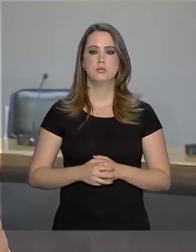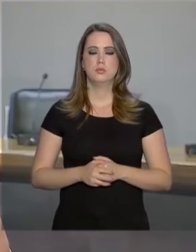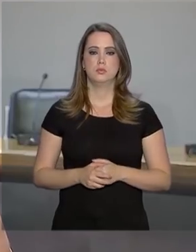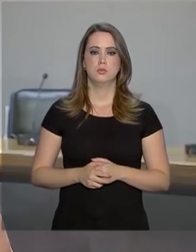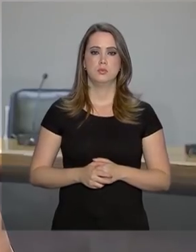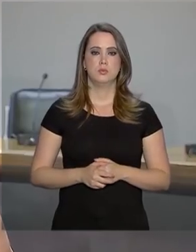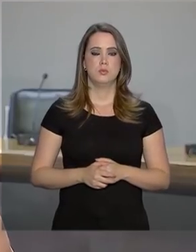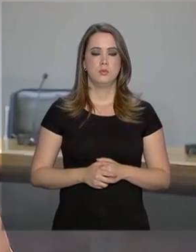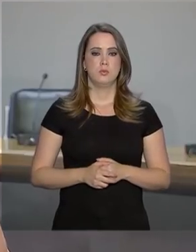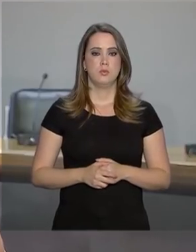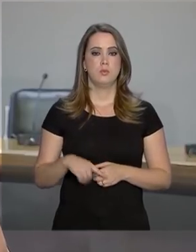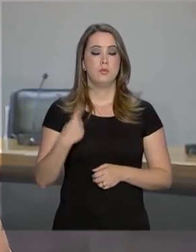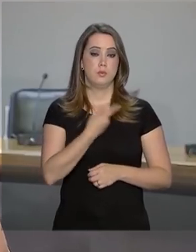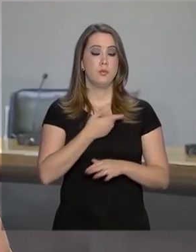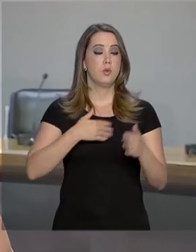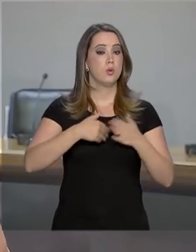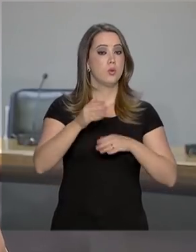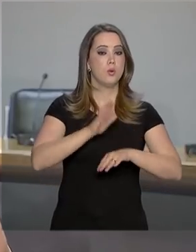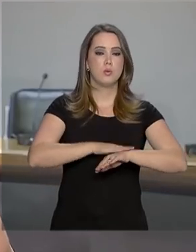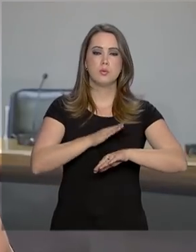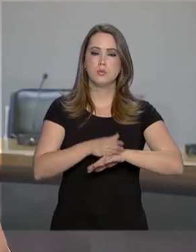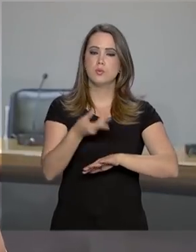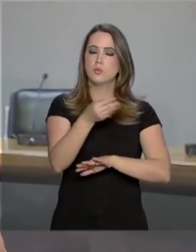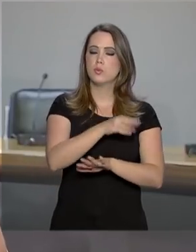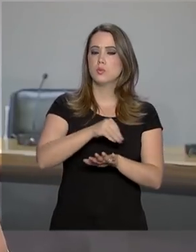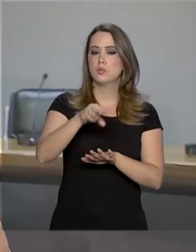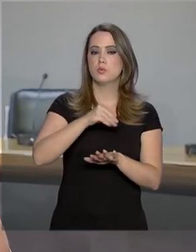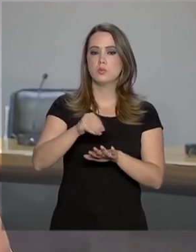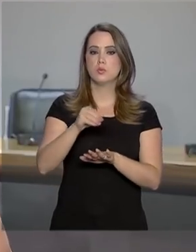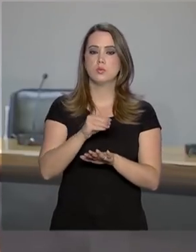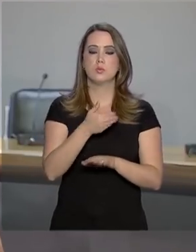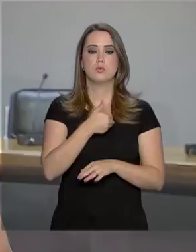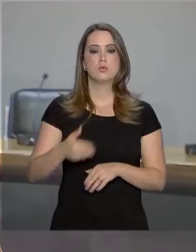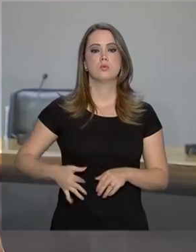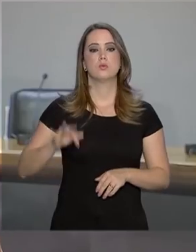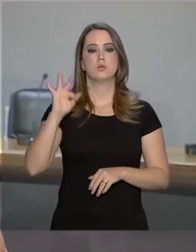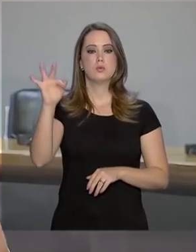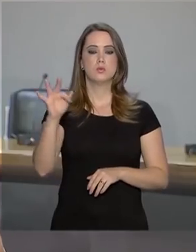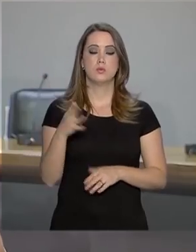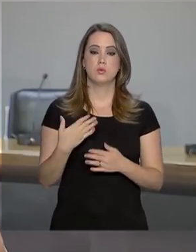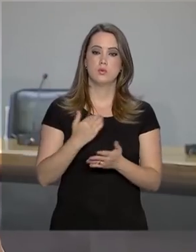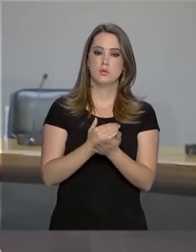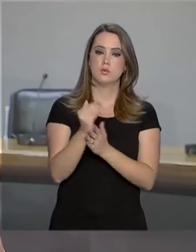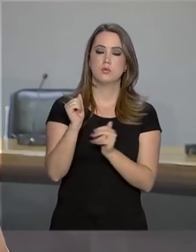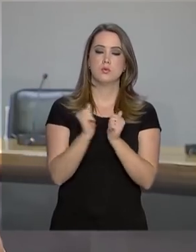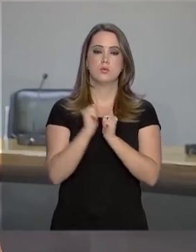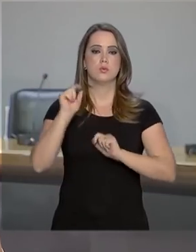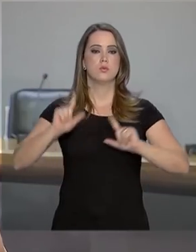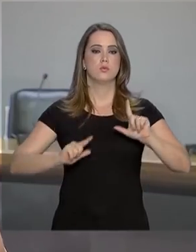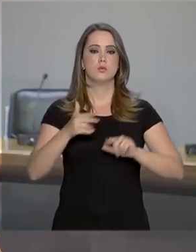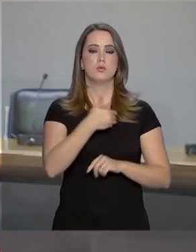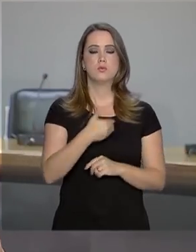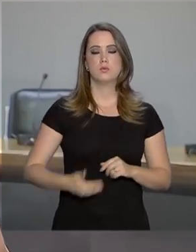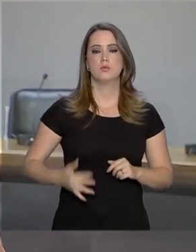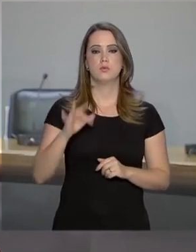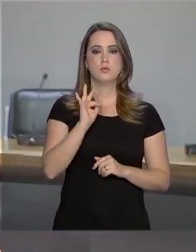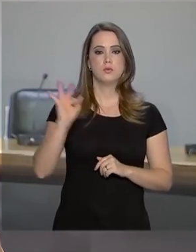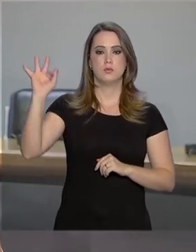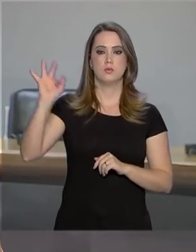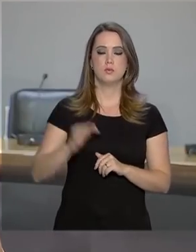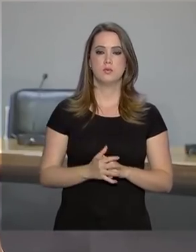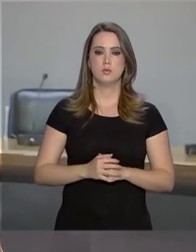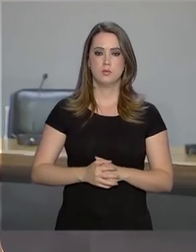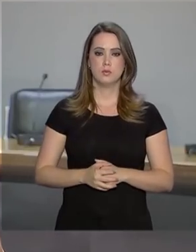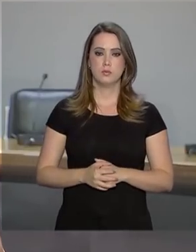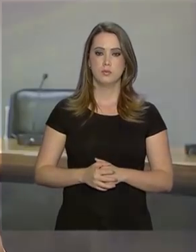alguma e nós podemos voltar a qualquer momento com outras informações do governo federal Continue com a gente na NBR a TV do Governo